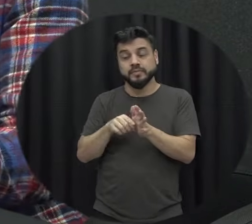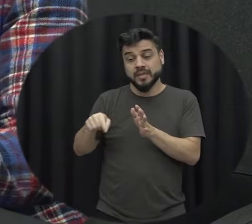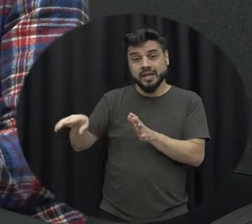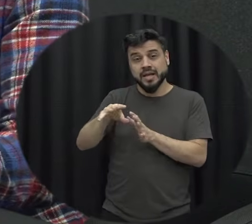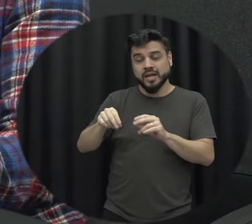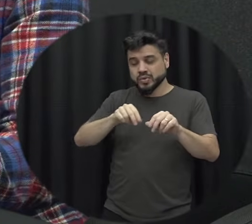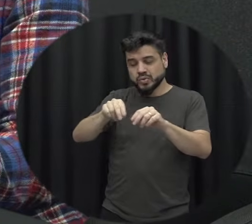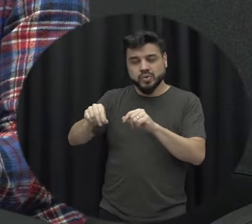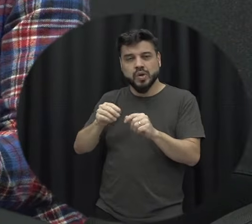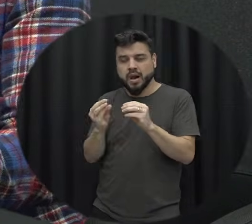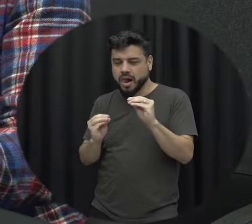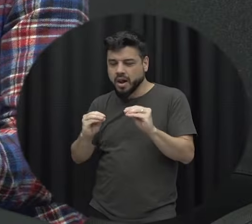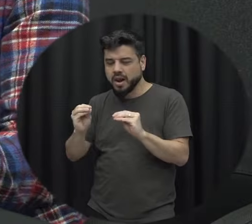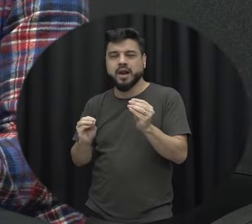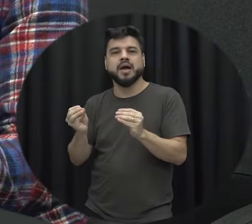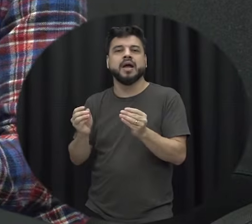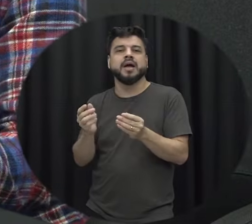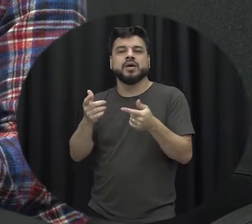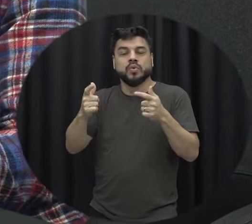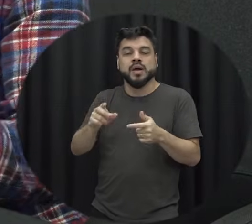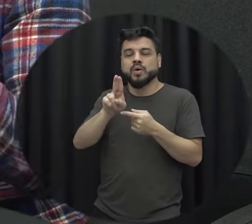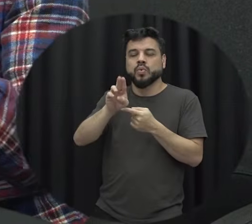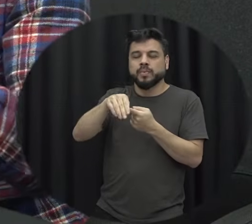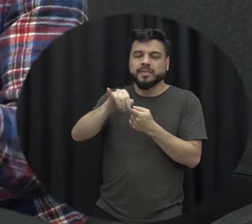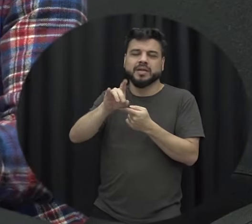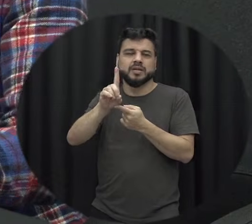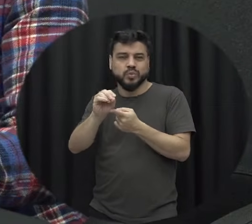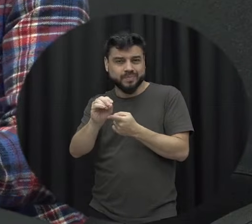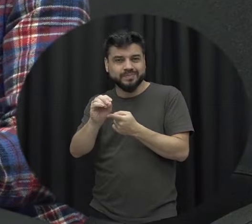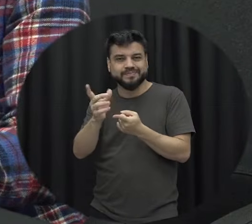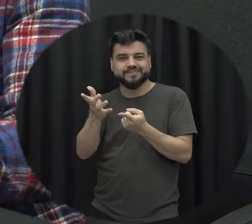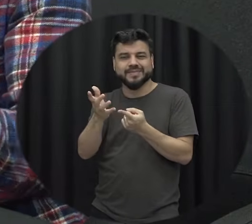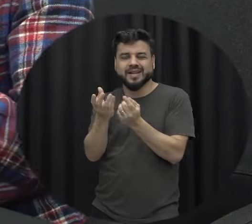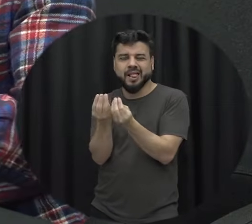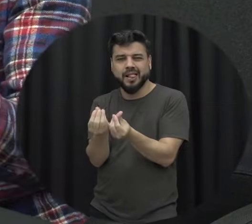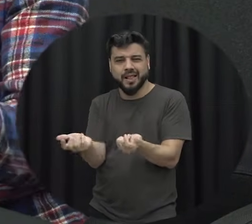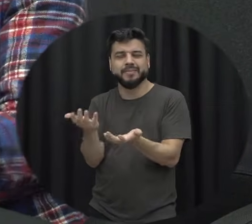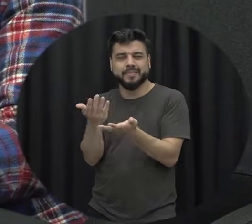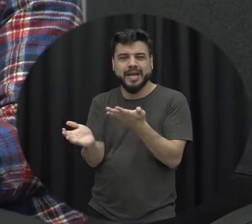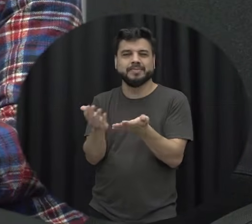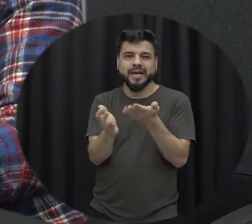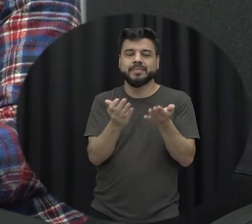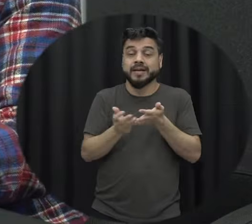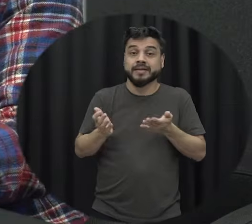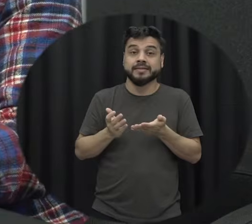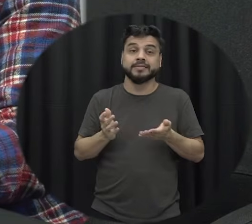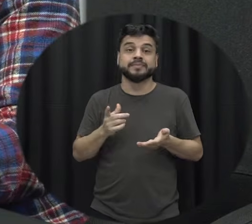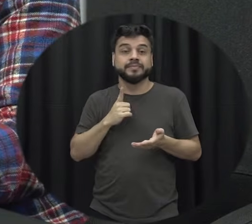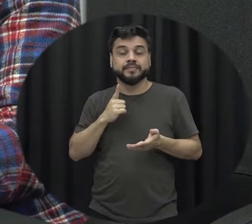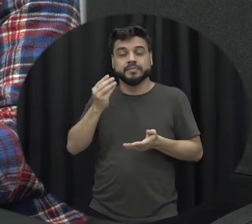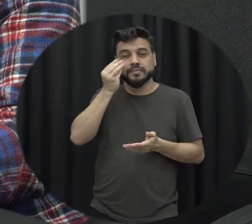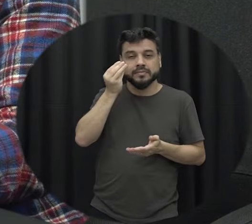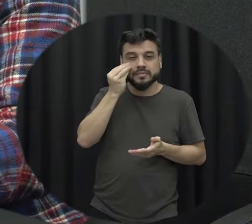úmida, as coisas não se preservam tanto, né? Então está se averiguando ainda, tentando entender